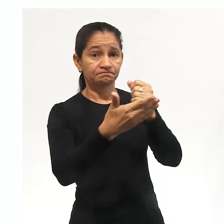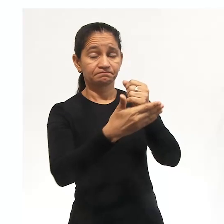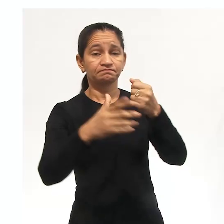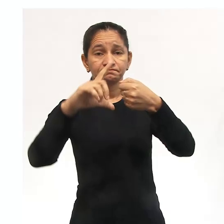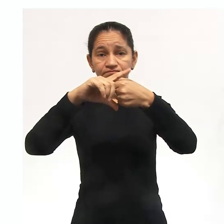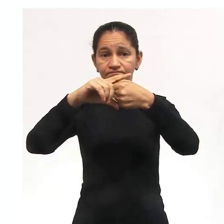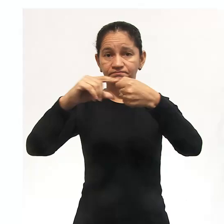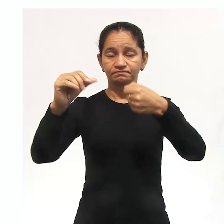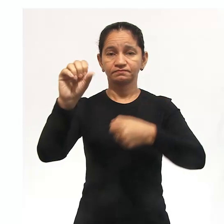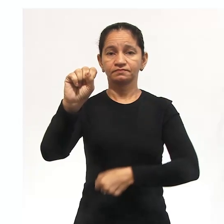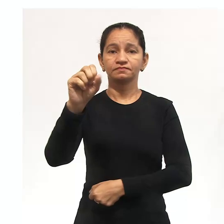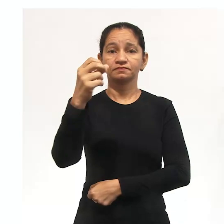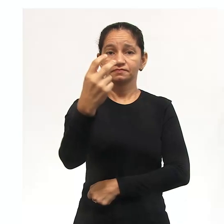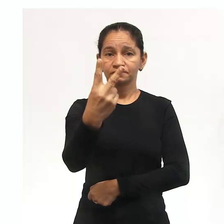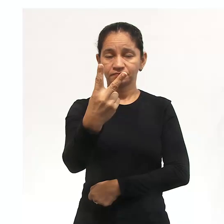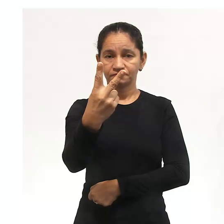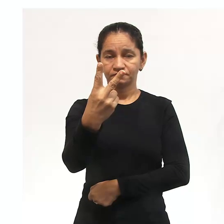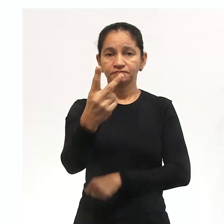86 da Lei